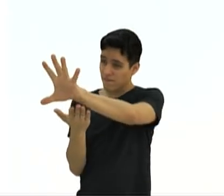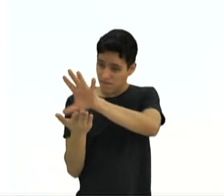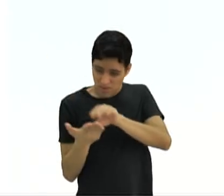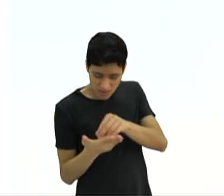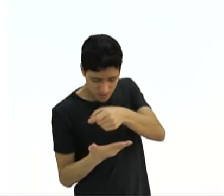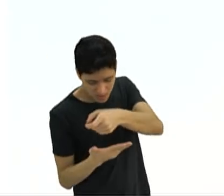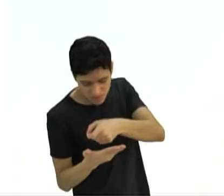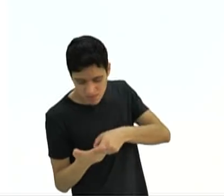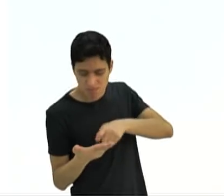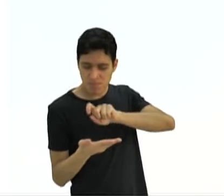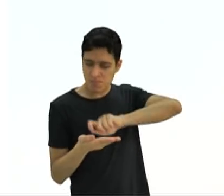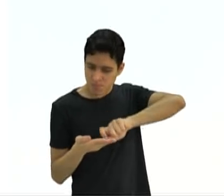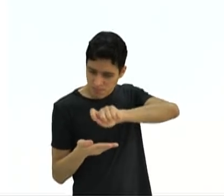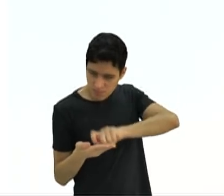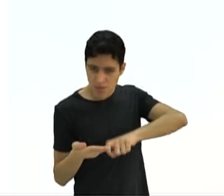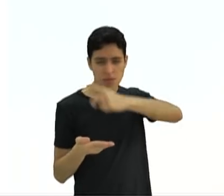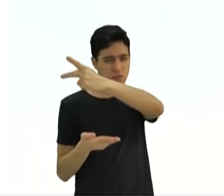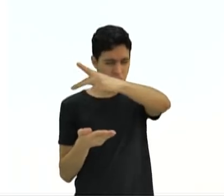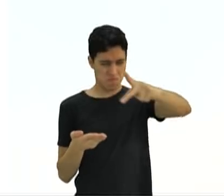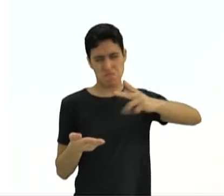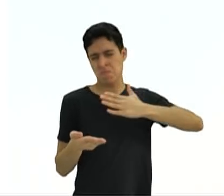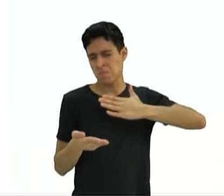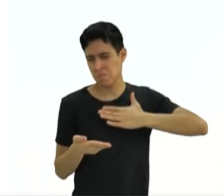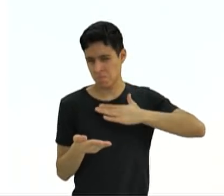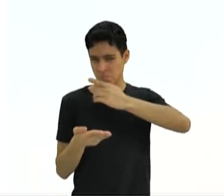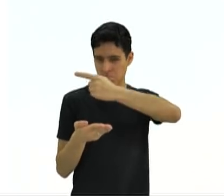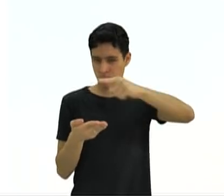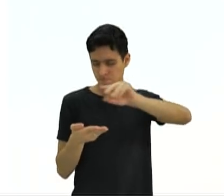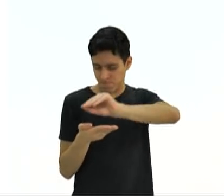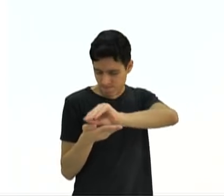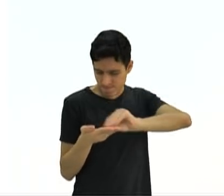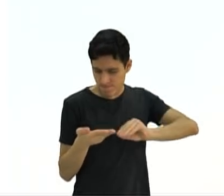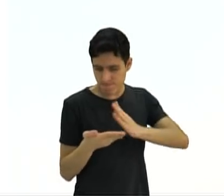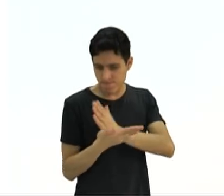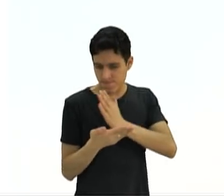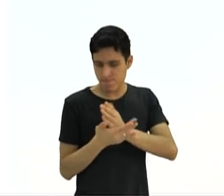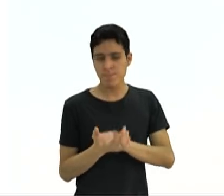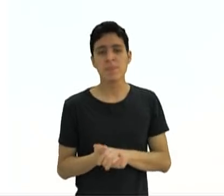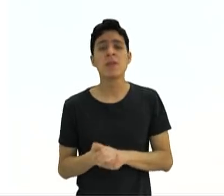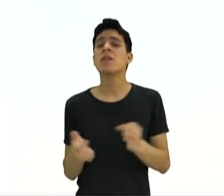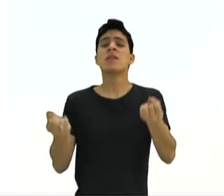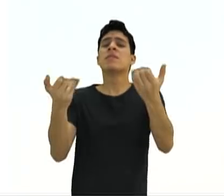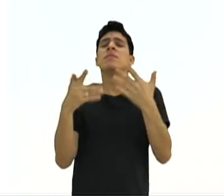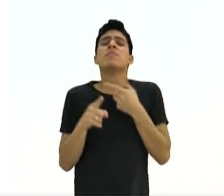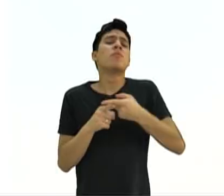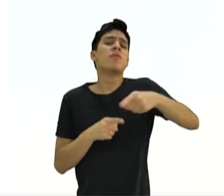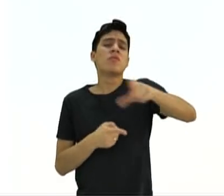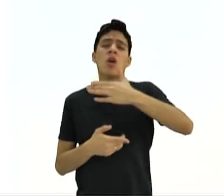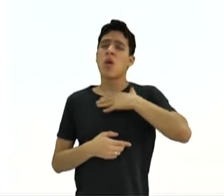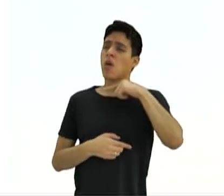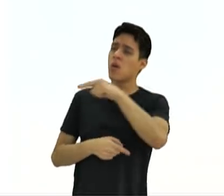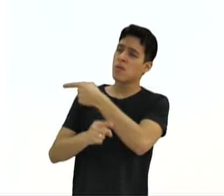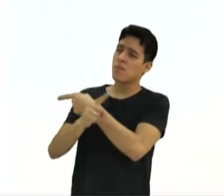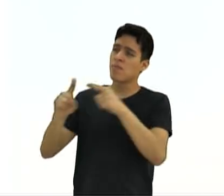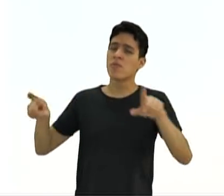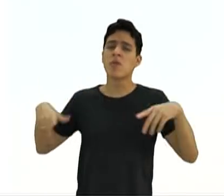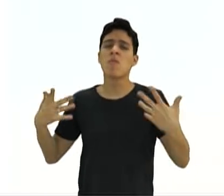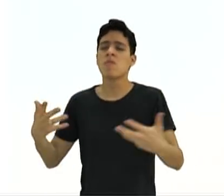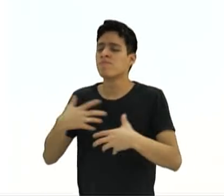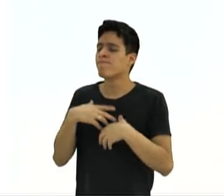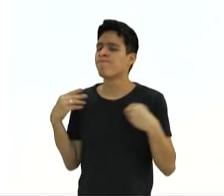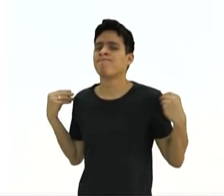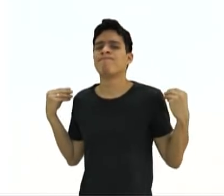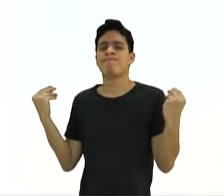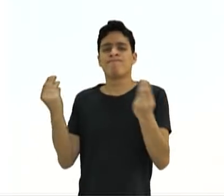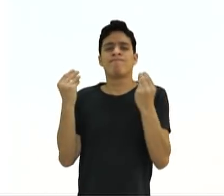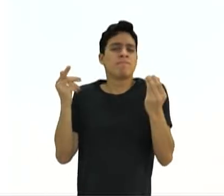dessa música, da sua música preferida em seu caderno, e você vai dizer por que você gosta dela, qual é a sensação que ela te